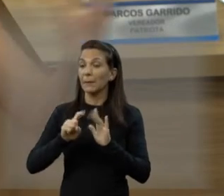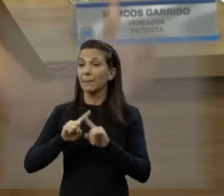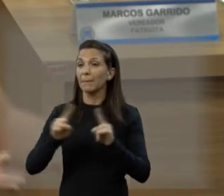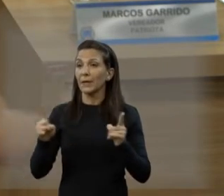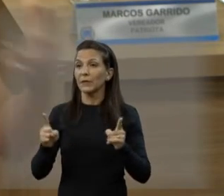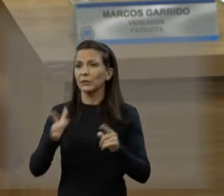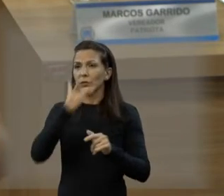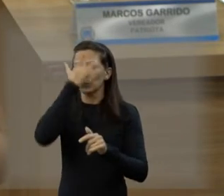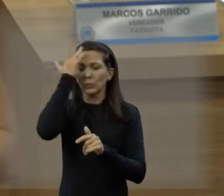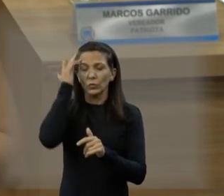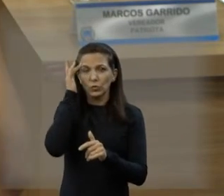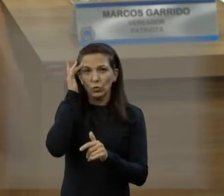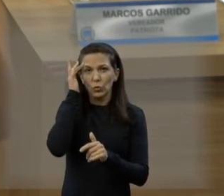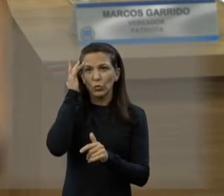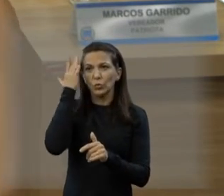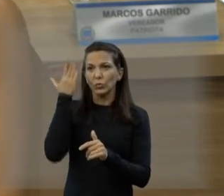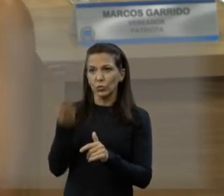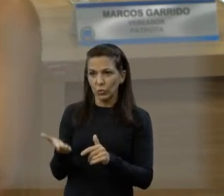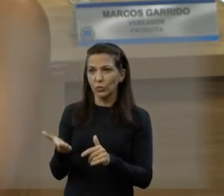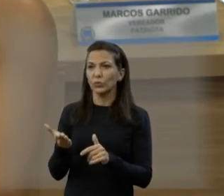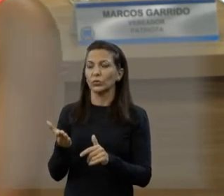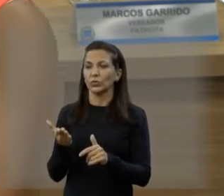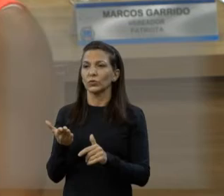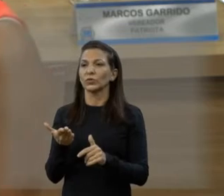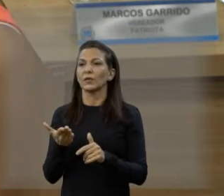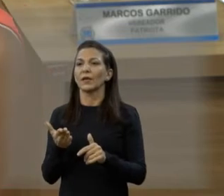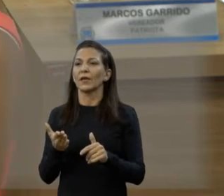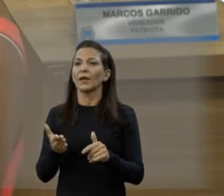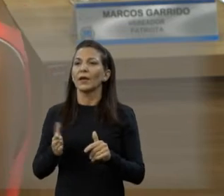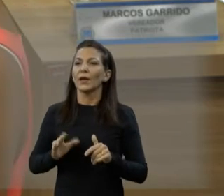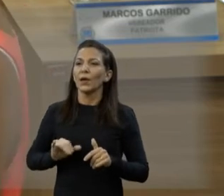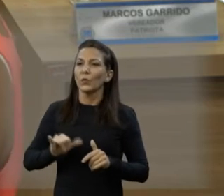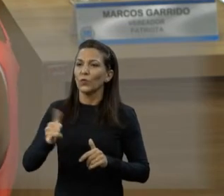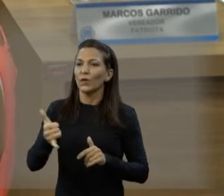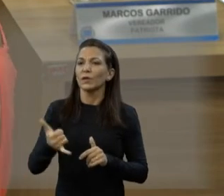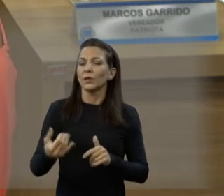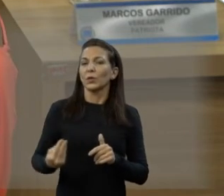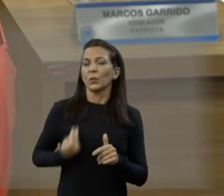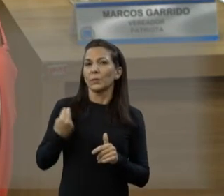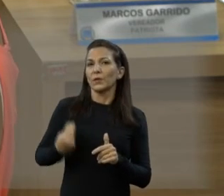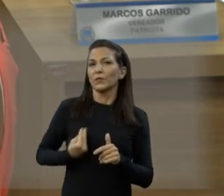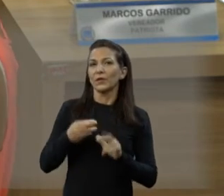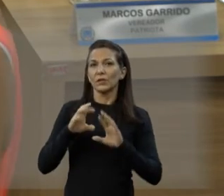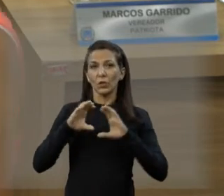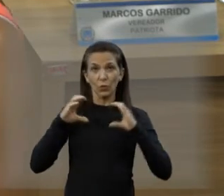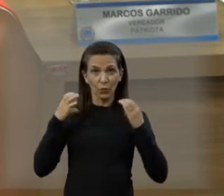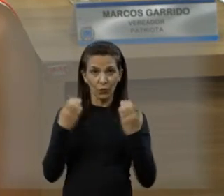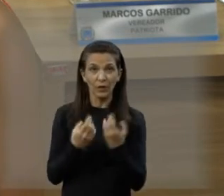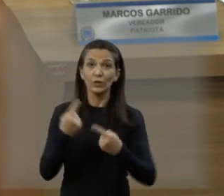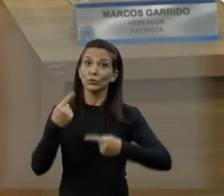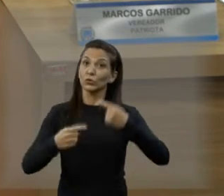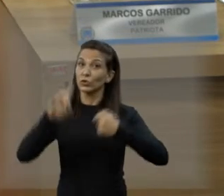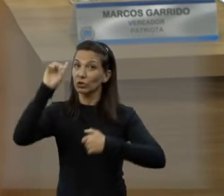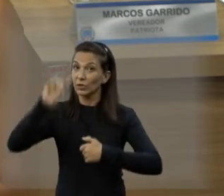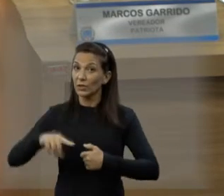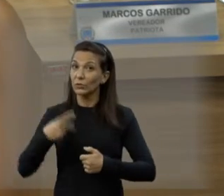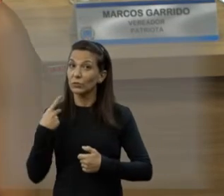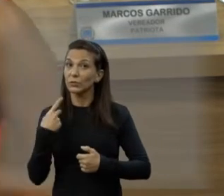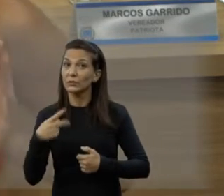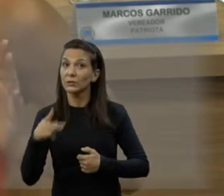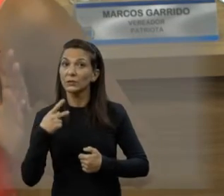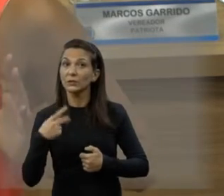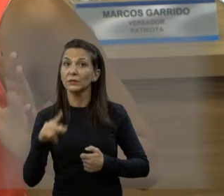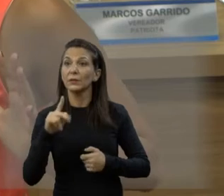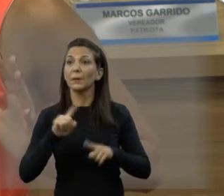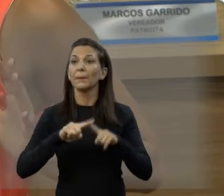provavelmente as pessoas as quais curtem usufruem dessas outras expressões não fizeram presentes na conferência para discutir seus direitos mas